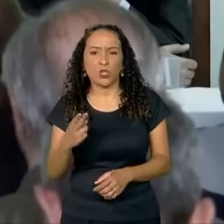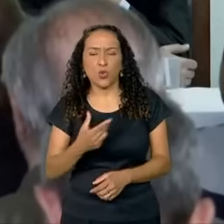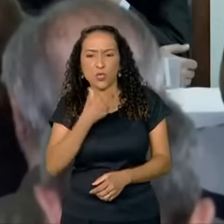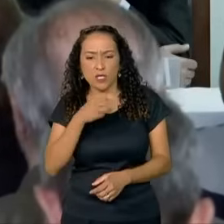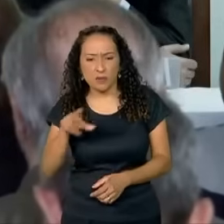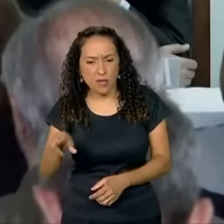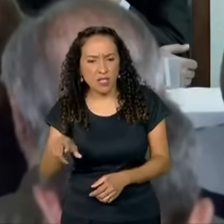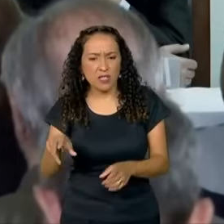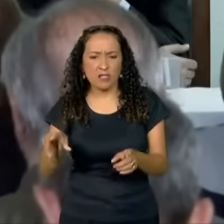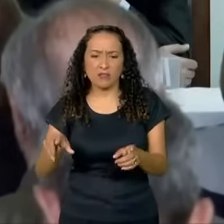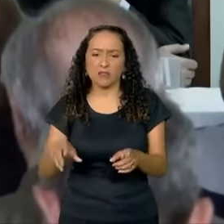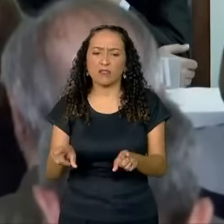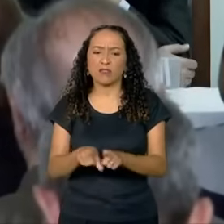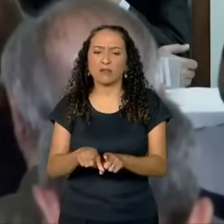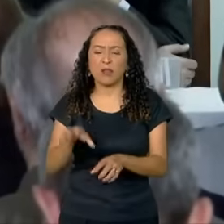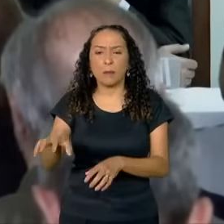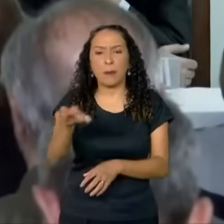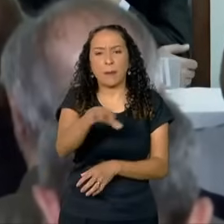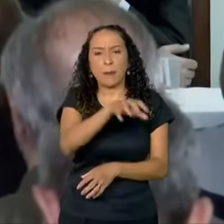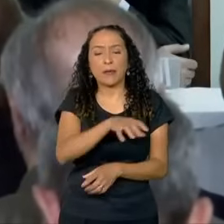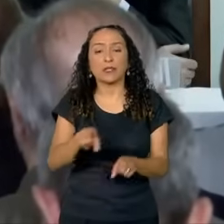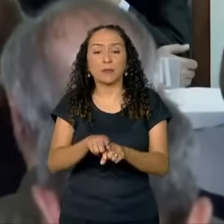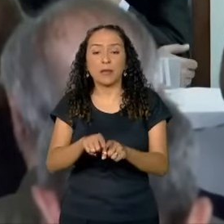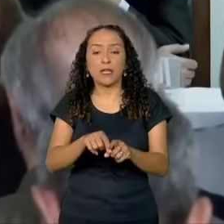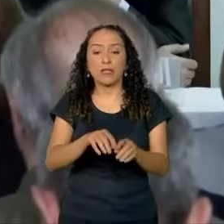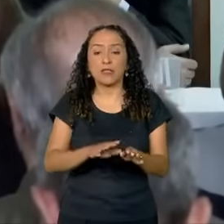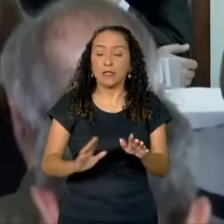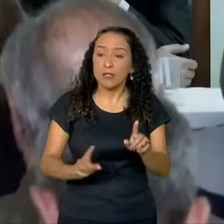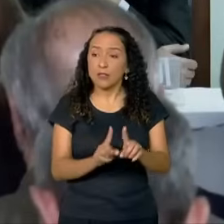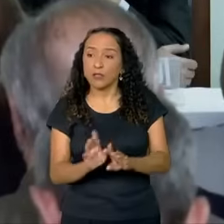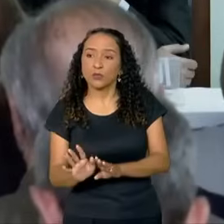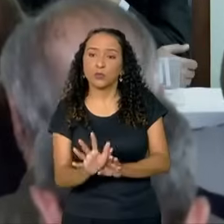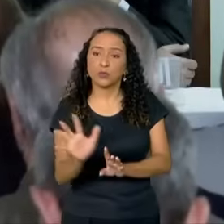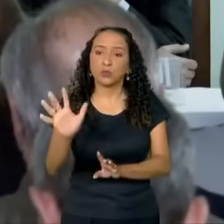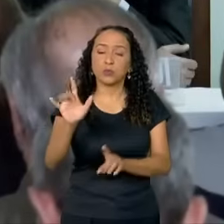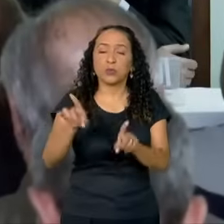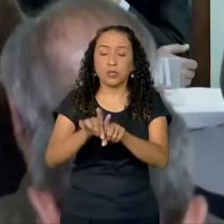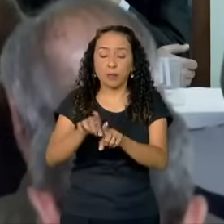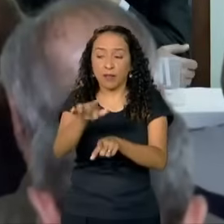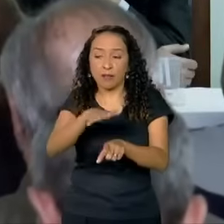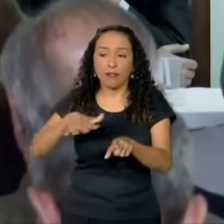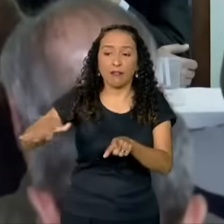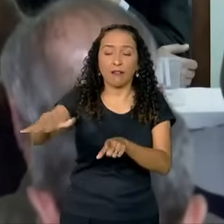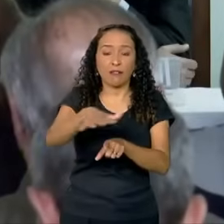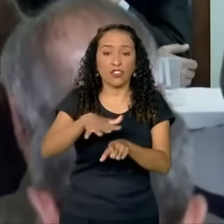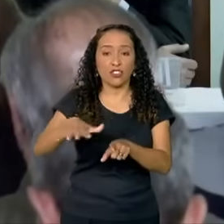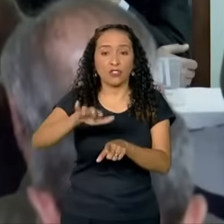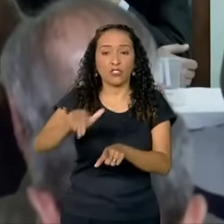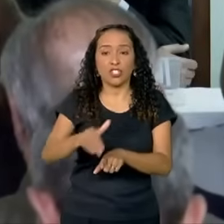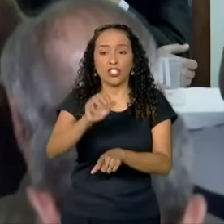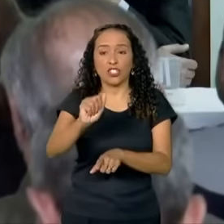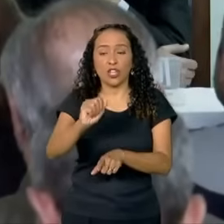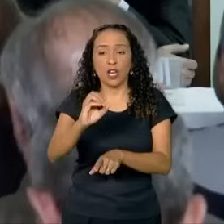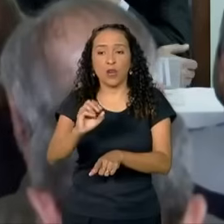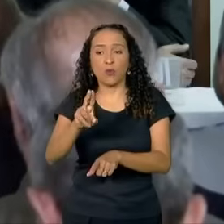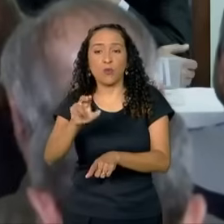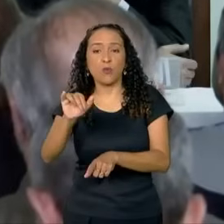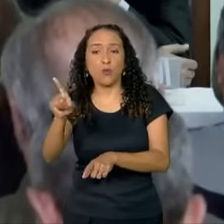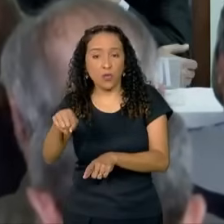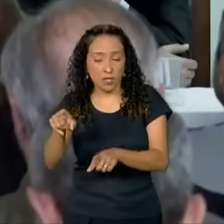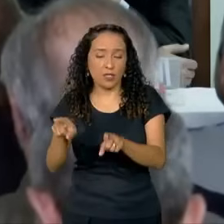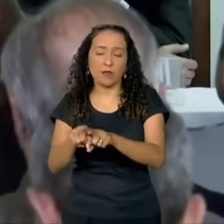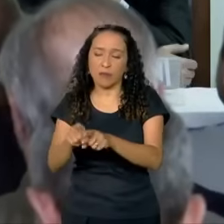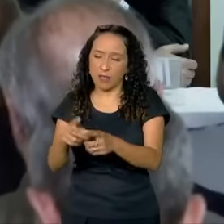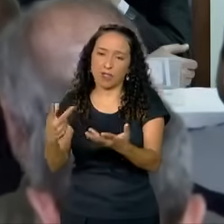né, algumas das áreas atingidas. Temos lá para cima bacias também do Jacuí, da região do Jacuí, Espumoso,